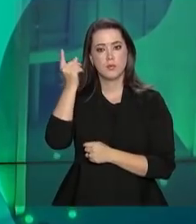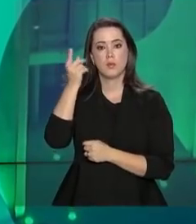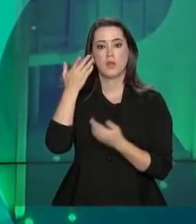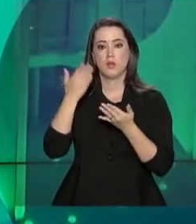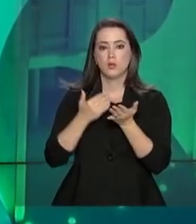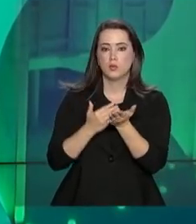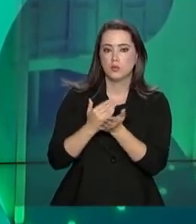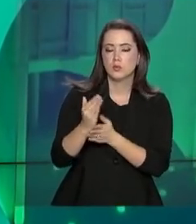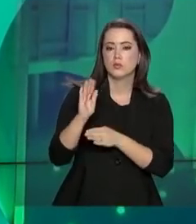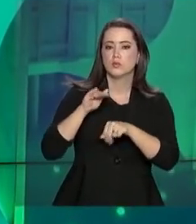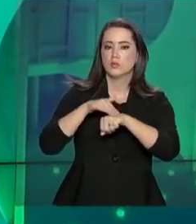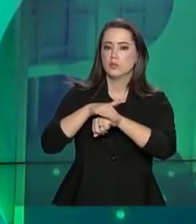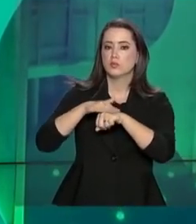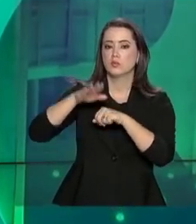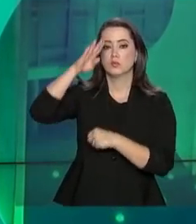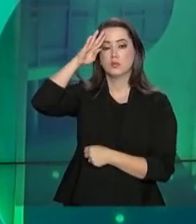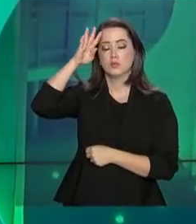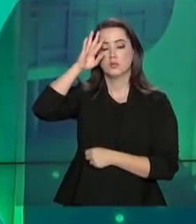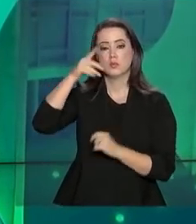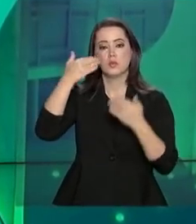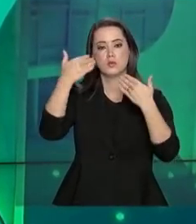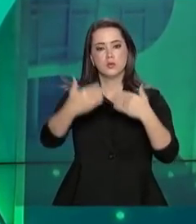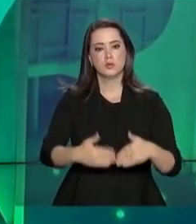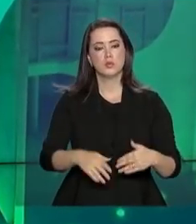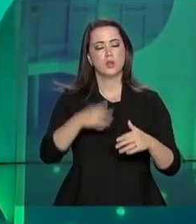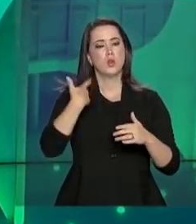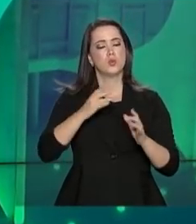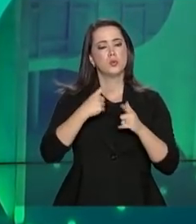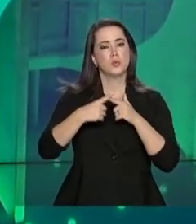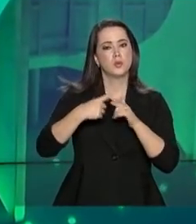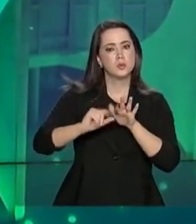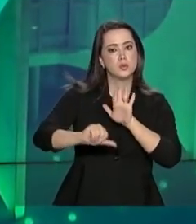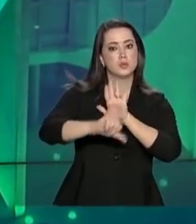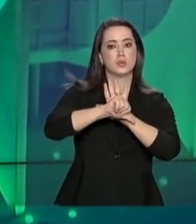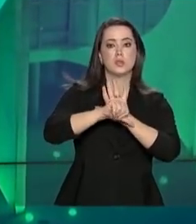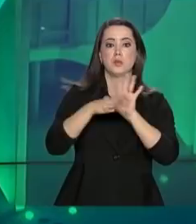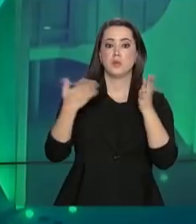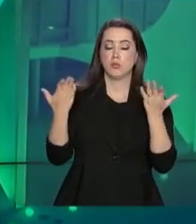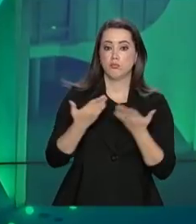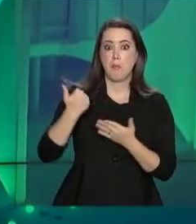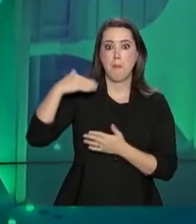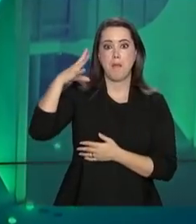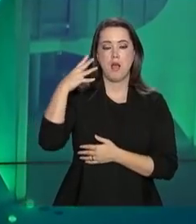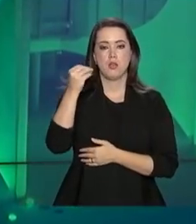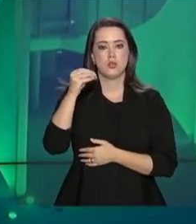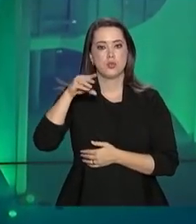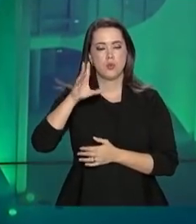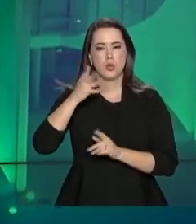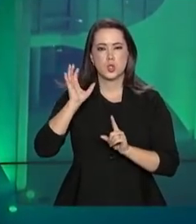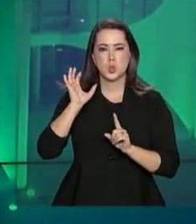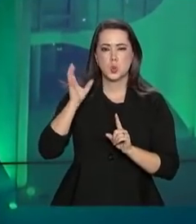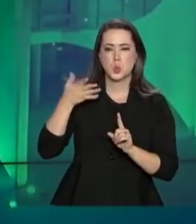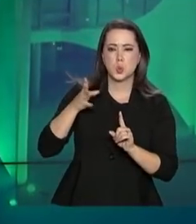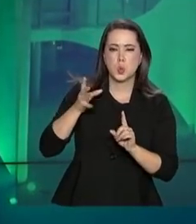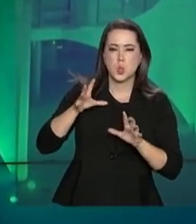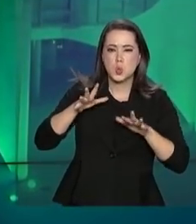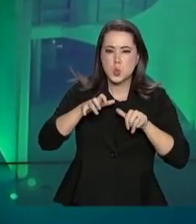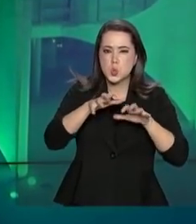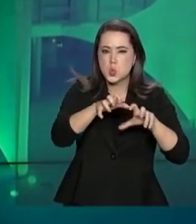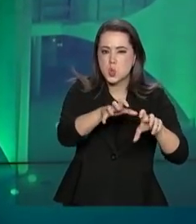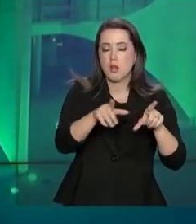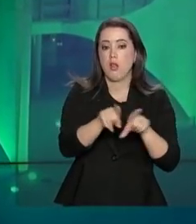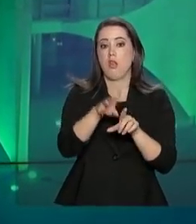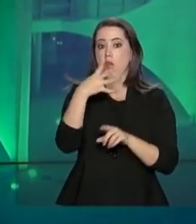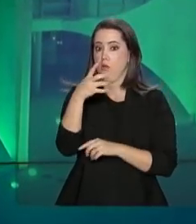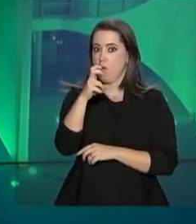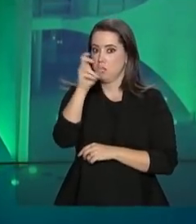para o Ceará desde a noite de quarta-feira o estado enfrenta ação de criminosos foram mais de 40 ataques e 45